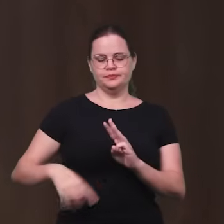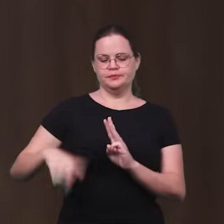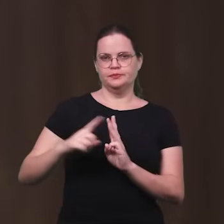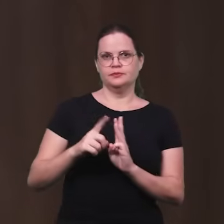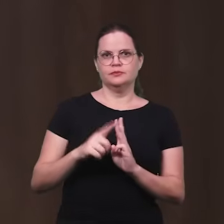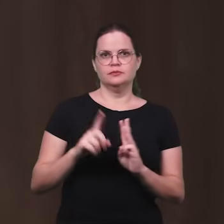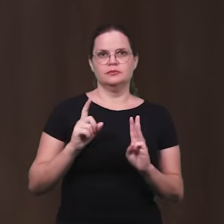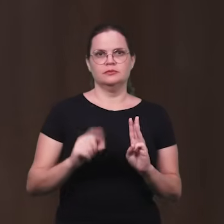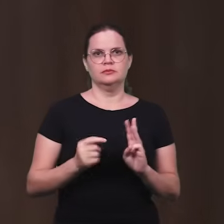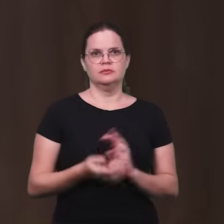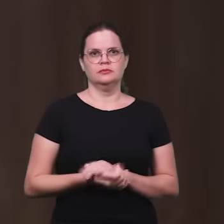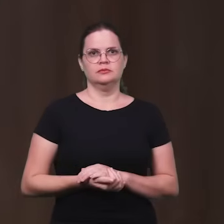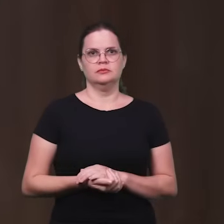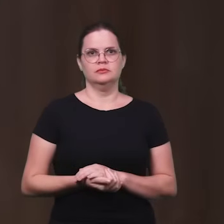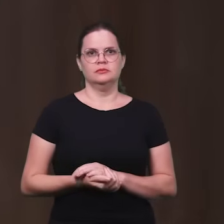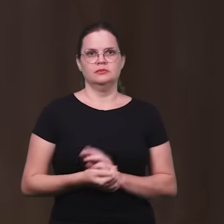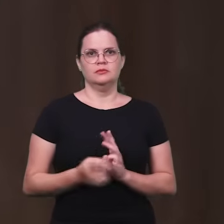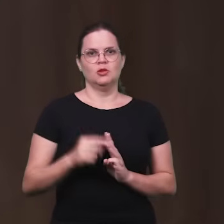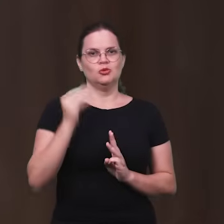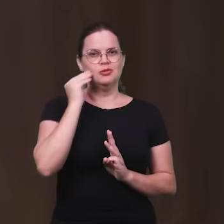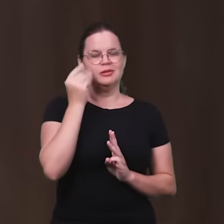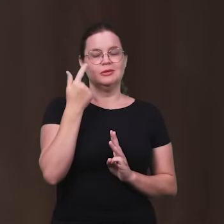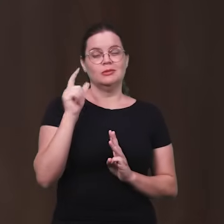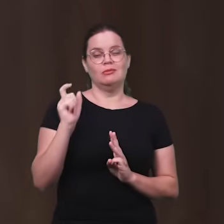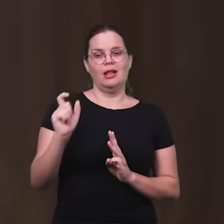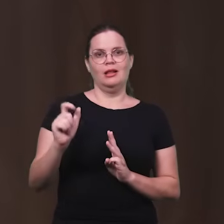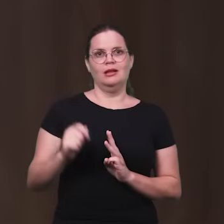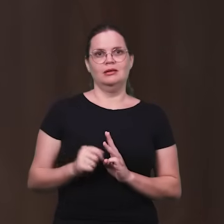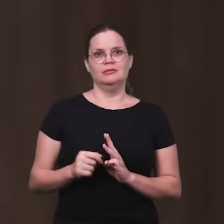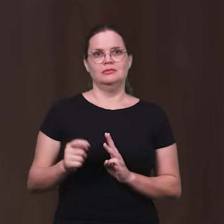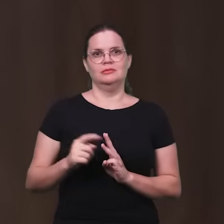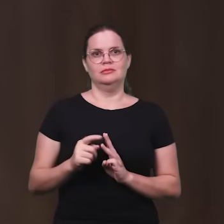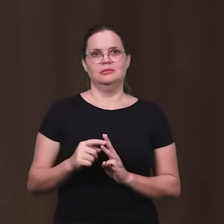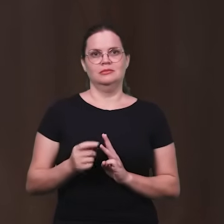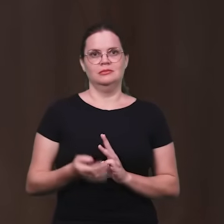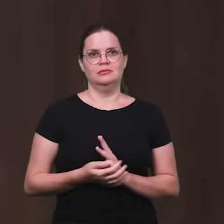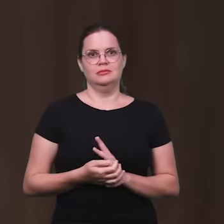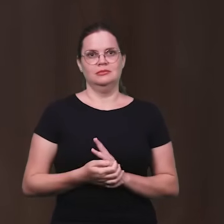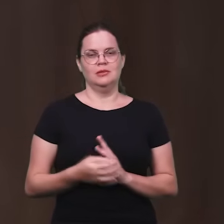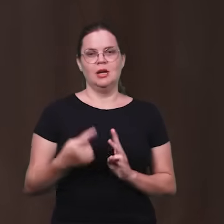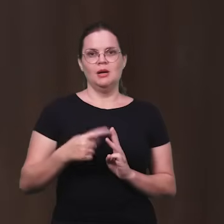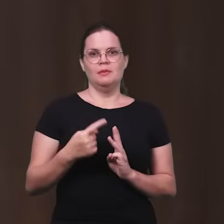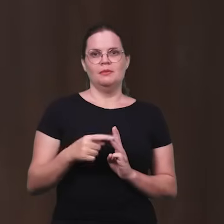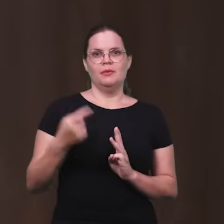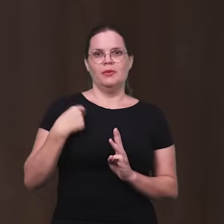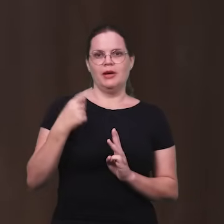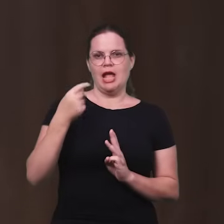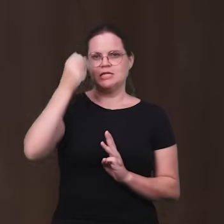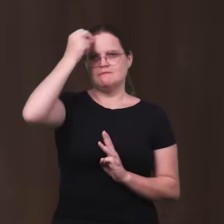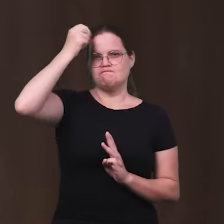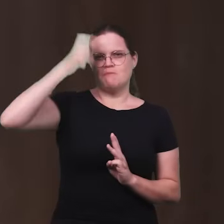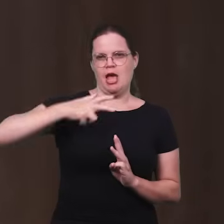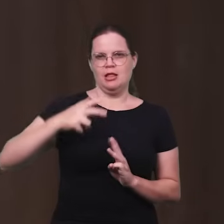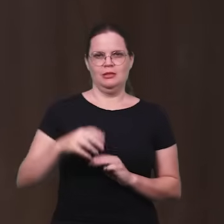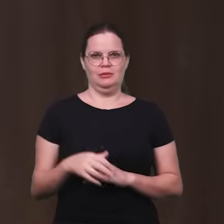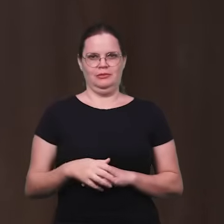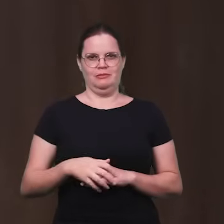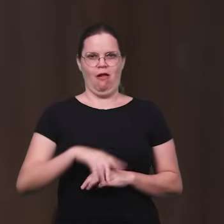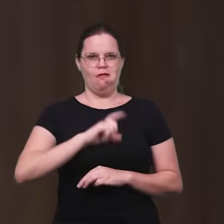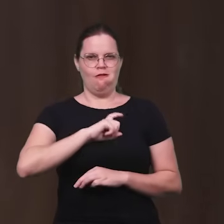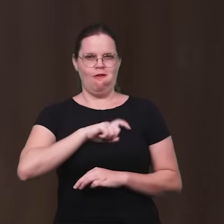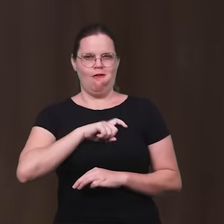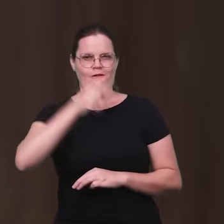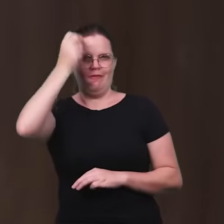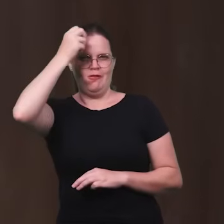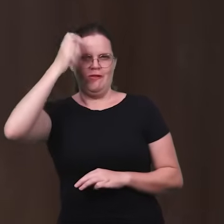é tentar achar uma expressão que defina melhor, mas é por ganância, é por lucro, é por esperteza. Então,